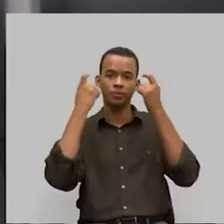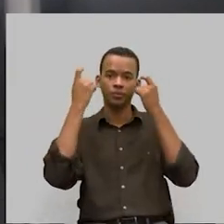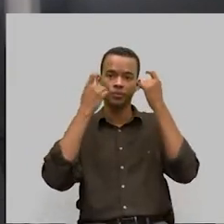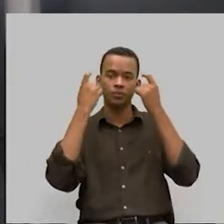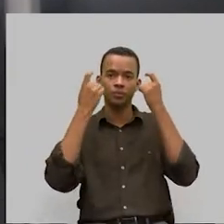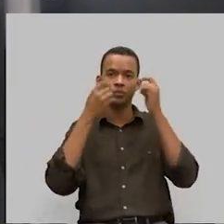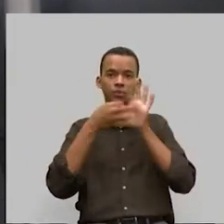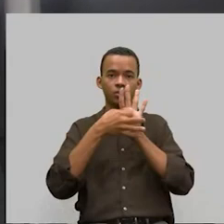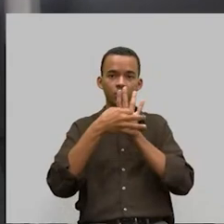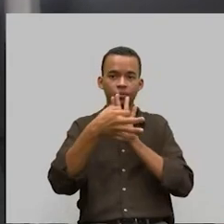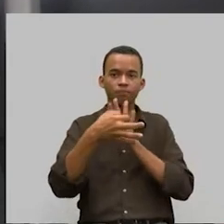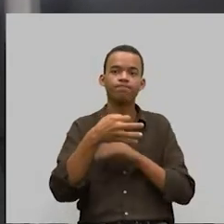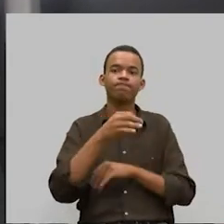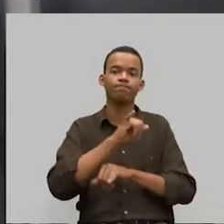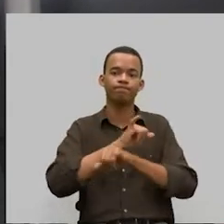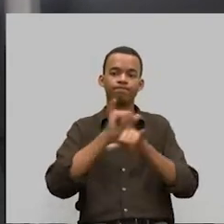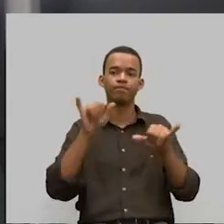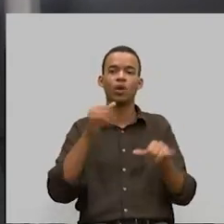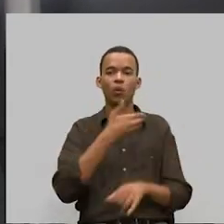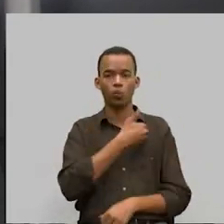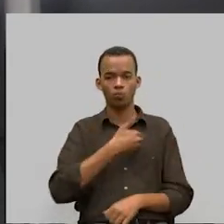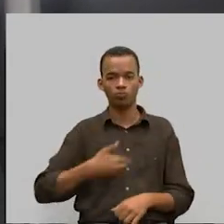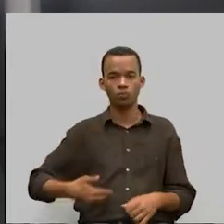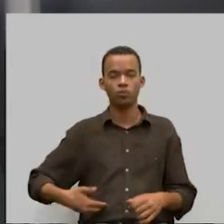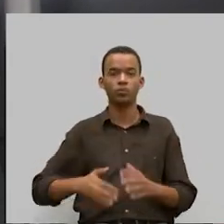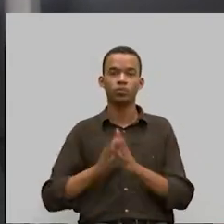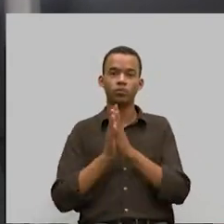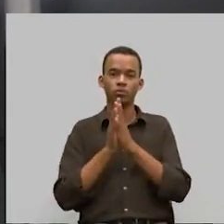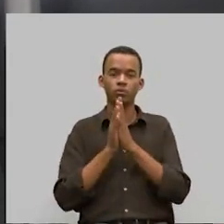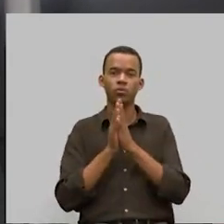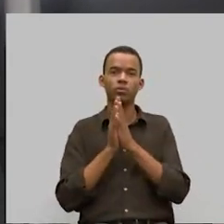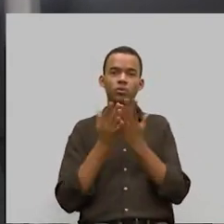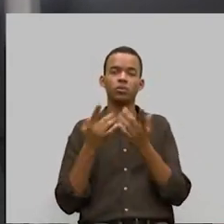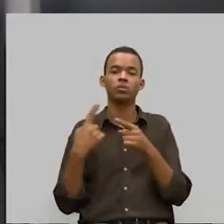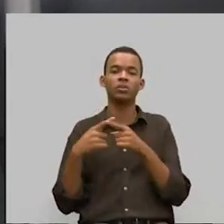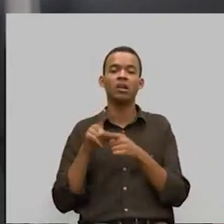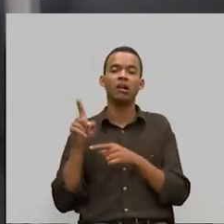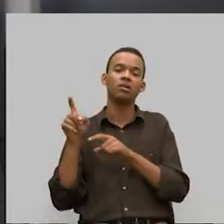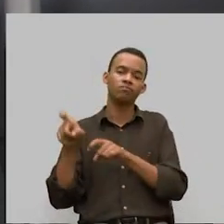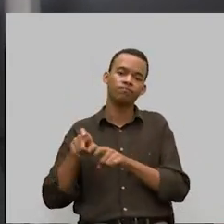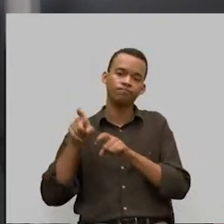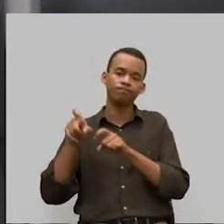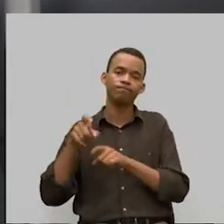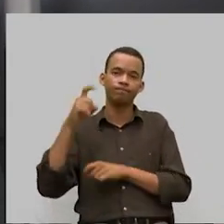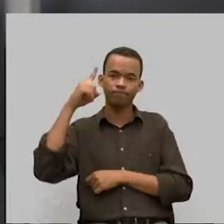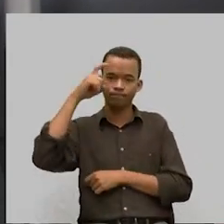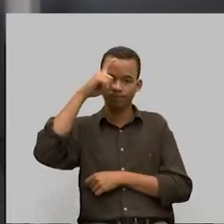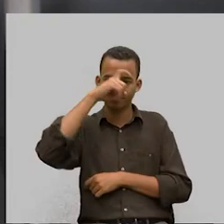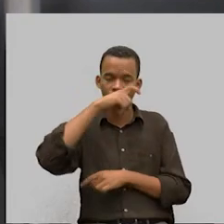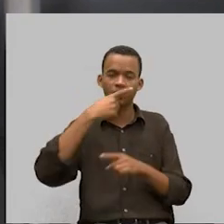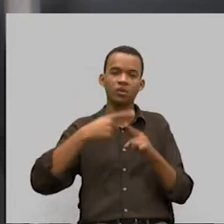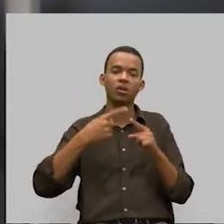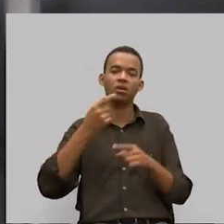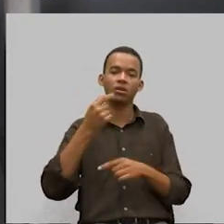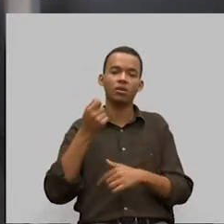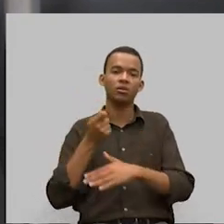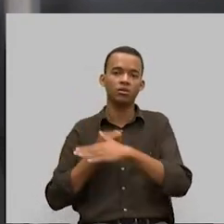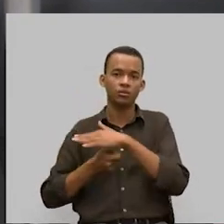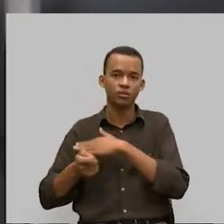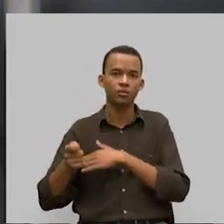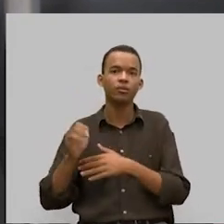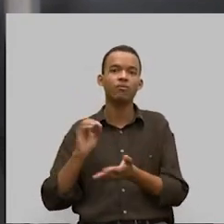nosso poder público né que não sabe as dificuldade que nós temos lá no campo né com a falta de recurso com a falta de